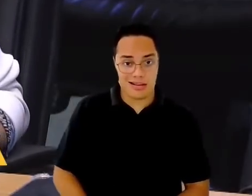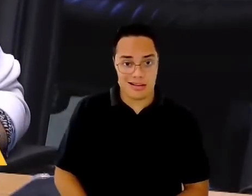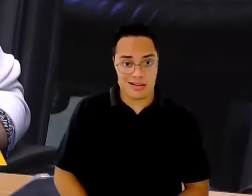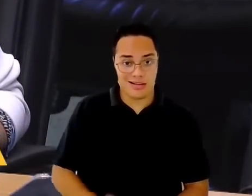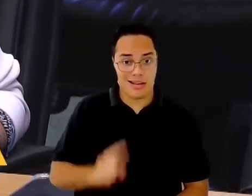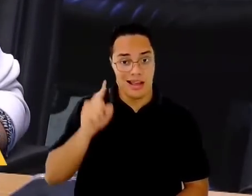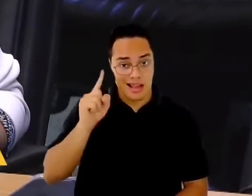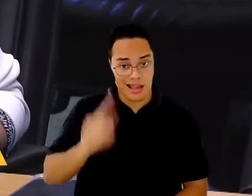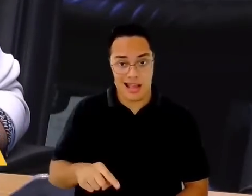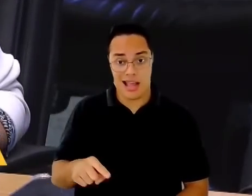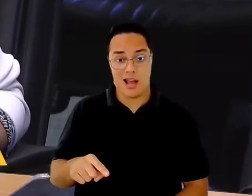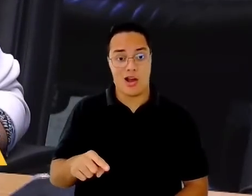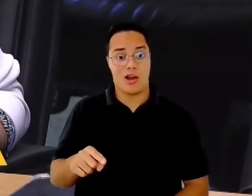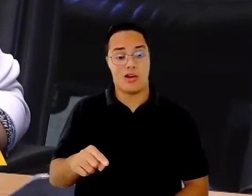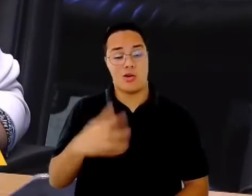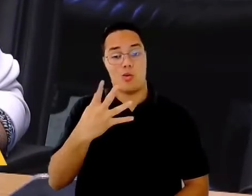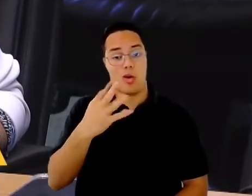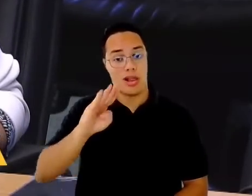Brasil